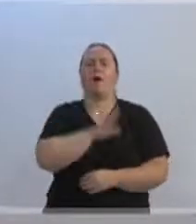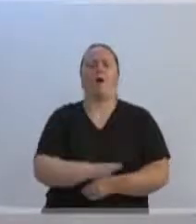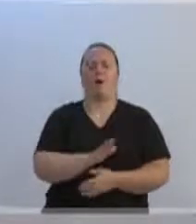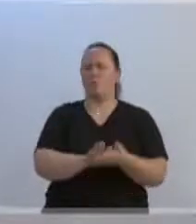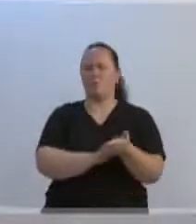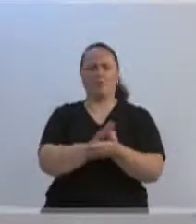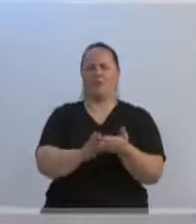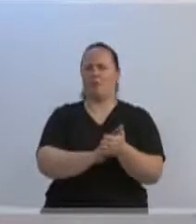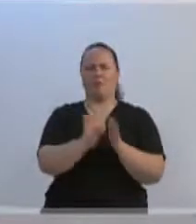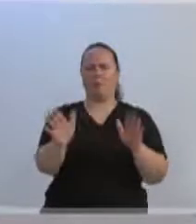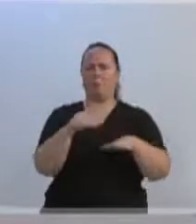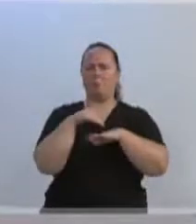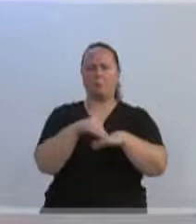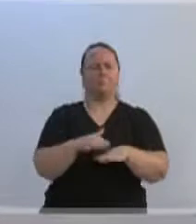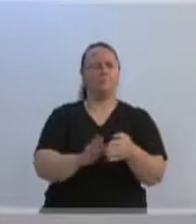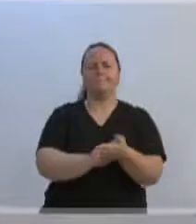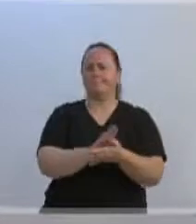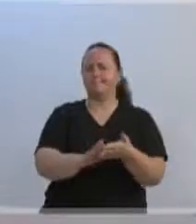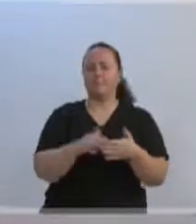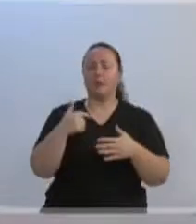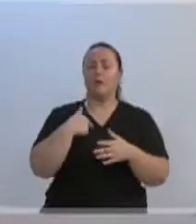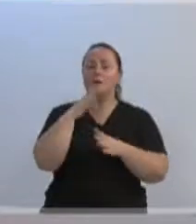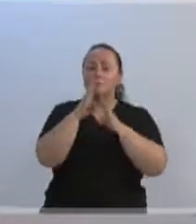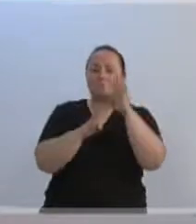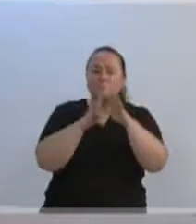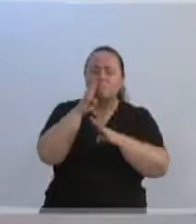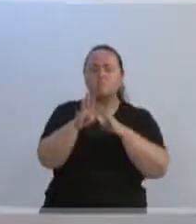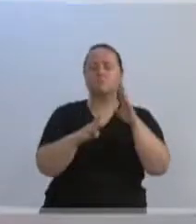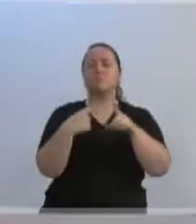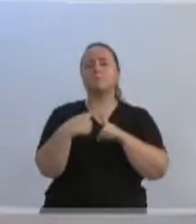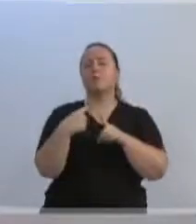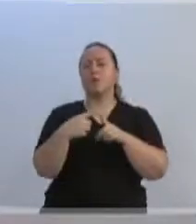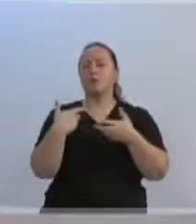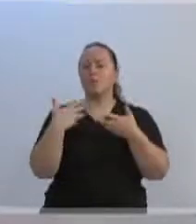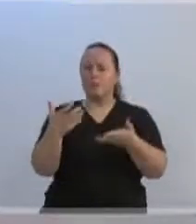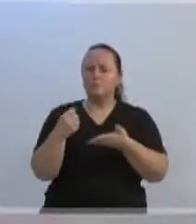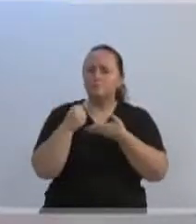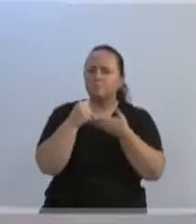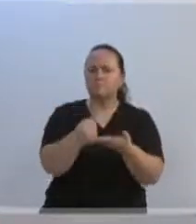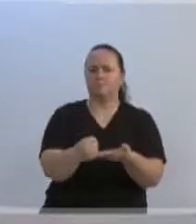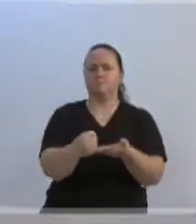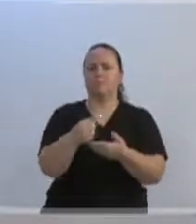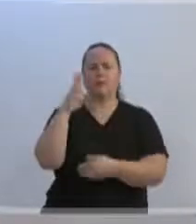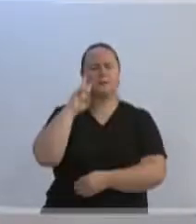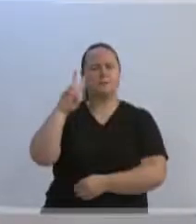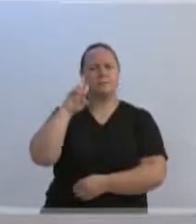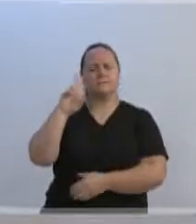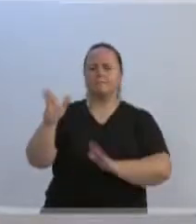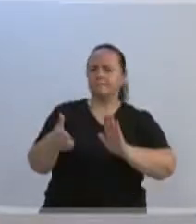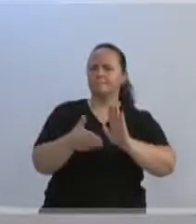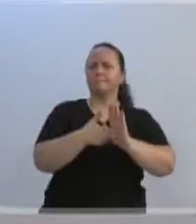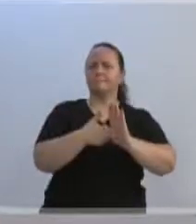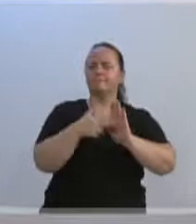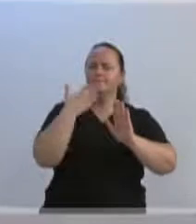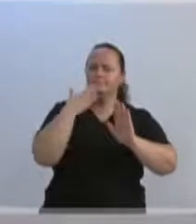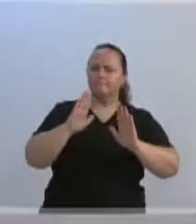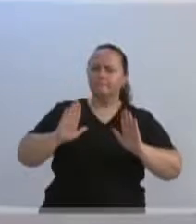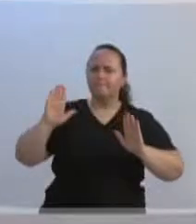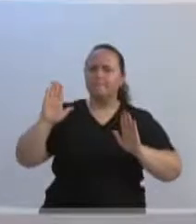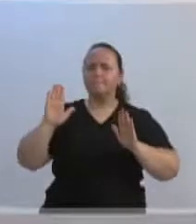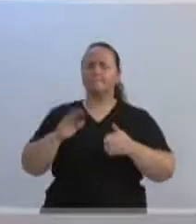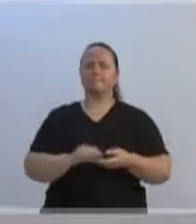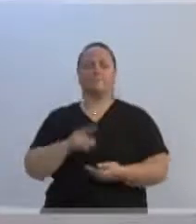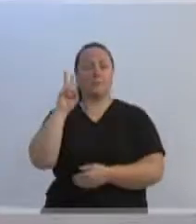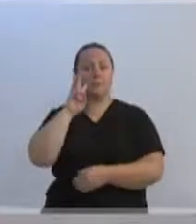do governo vereador da base as críticas que faz não são destrutivas são construtivas pois serve para relembrar compromissos promessas para